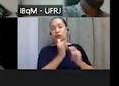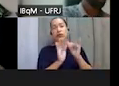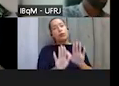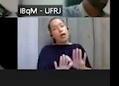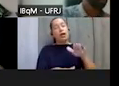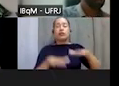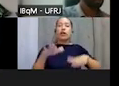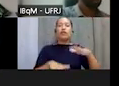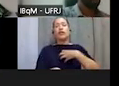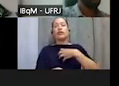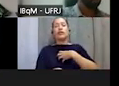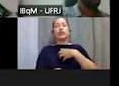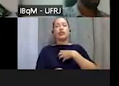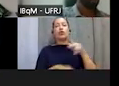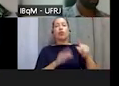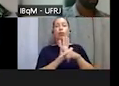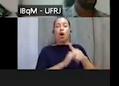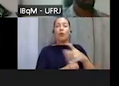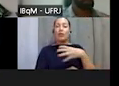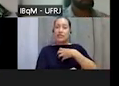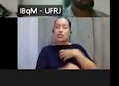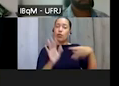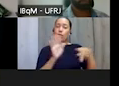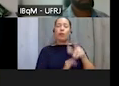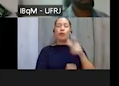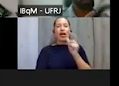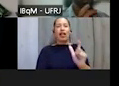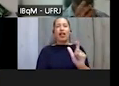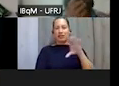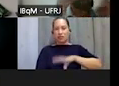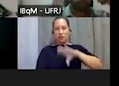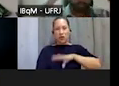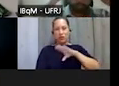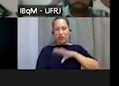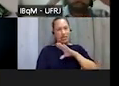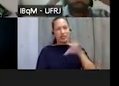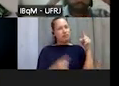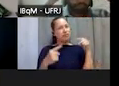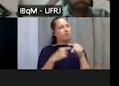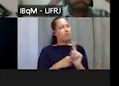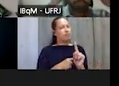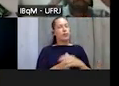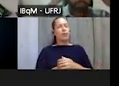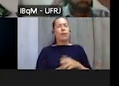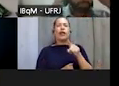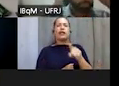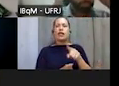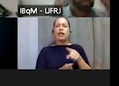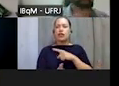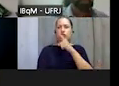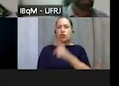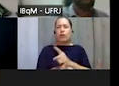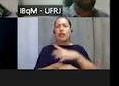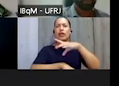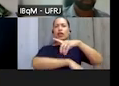mas talvez no sentido da palavra portuguesa vulgarização que não seja mais adequada. Você descobrir um dinossauro, ele